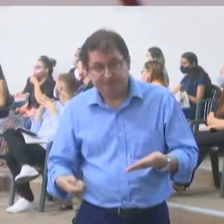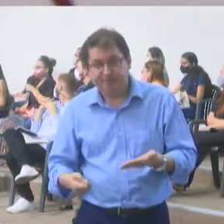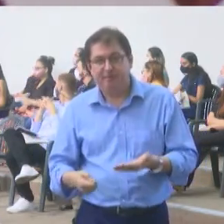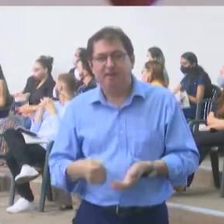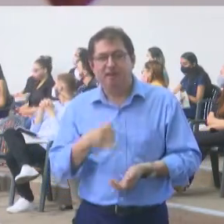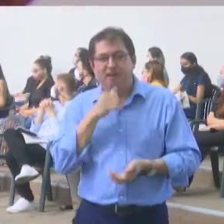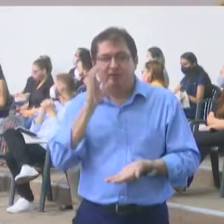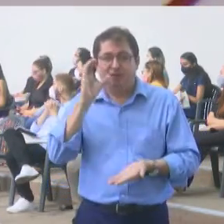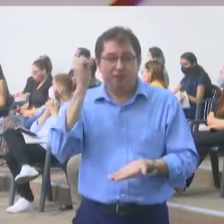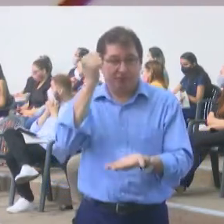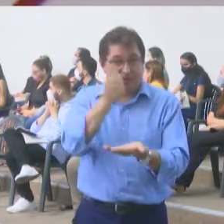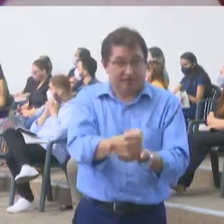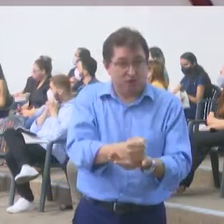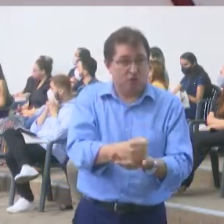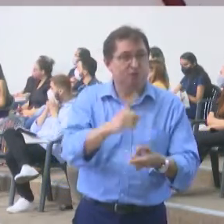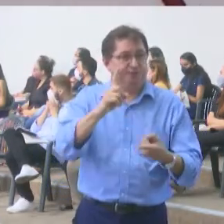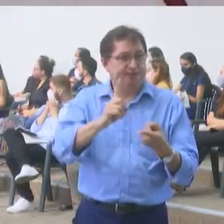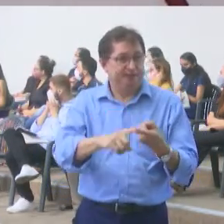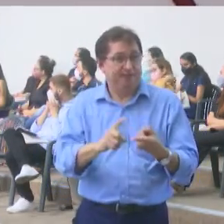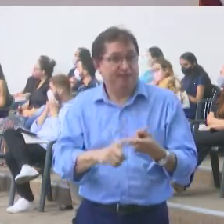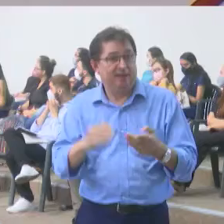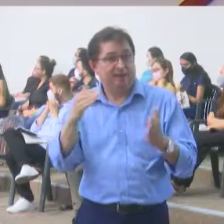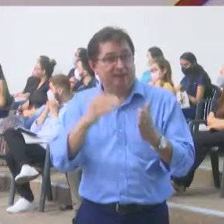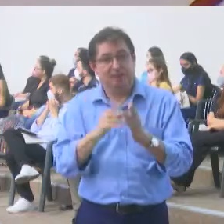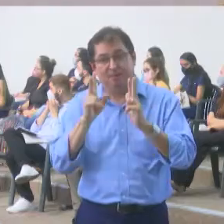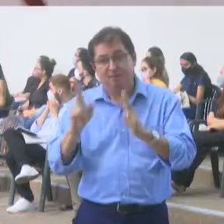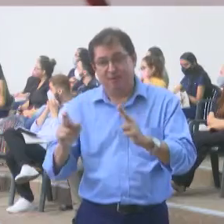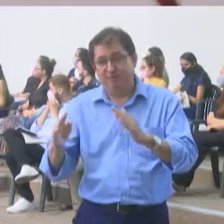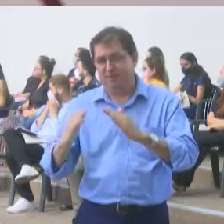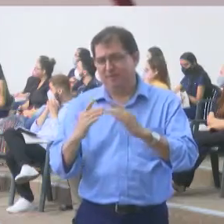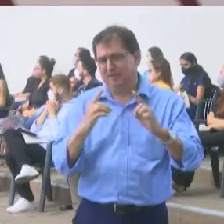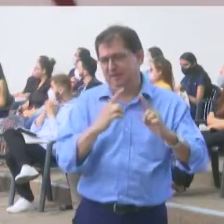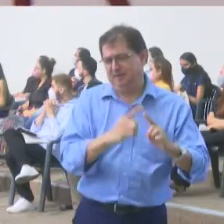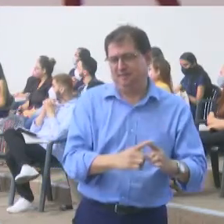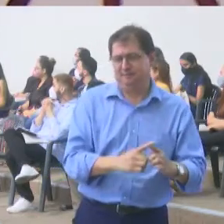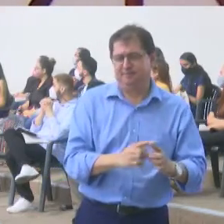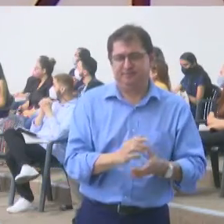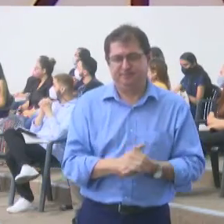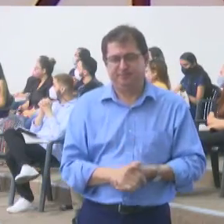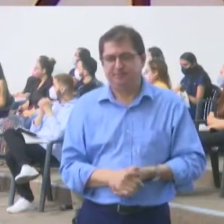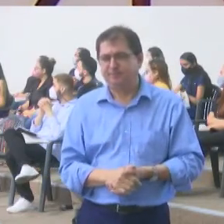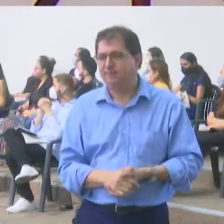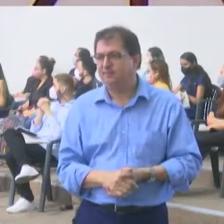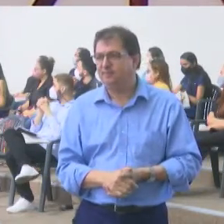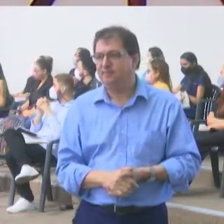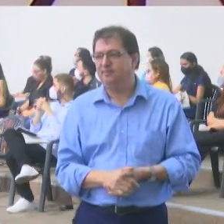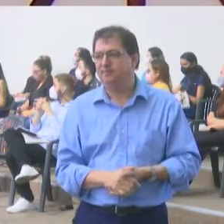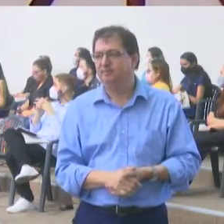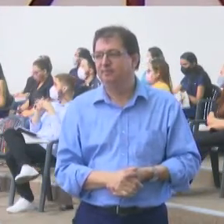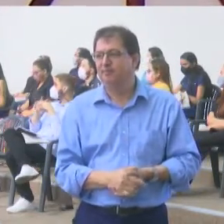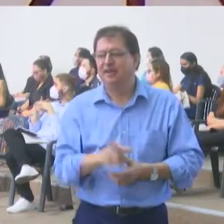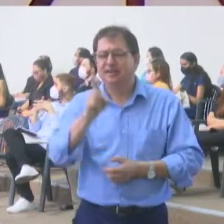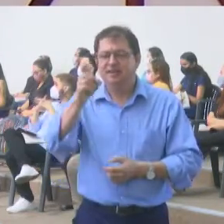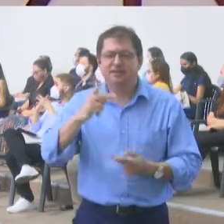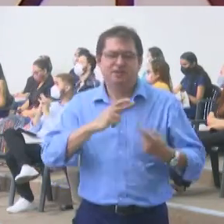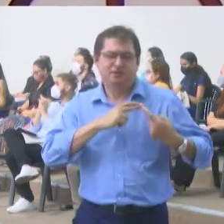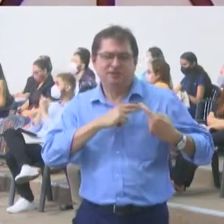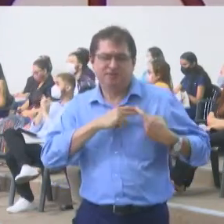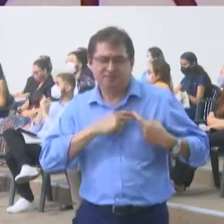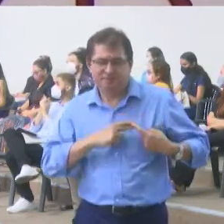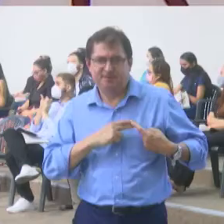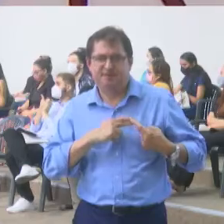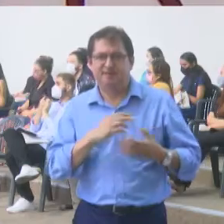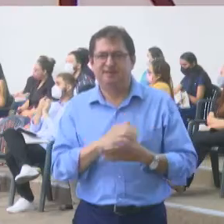4 testemunhas vão lá na frente, a gente para aquele momento, elas vêm, fazem isso. Fruto disso aqui, são as